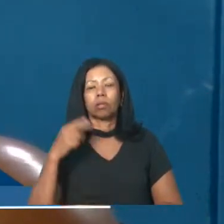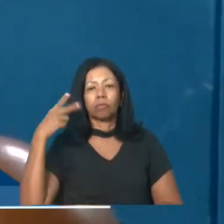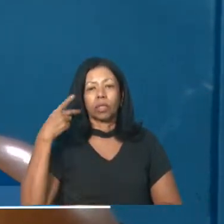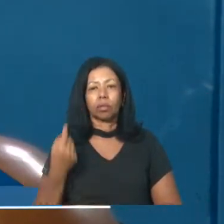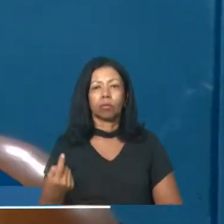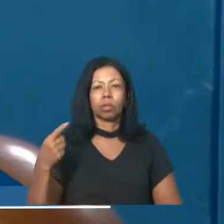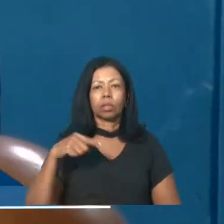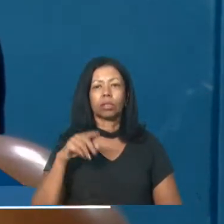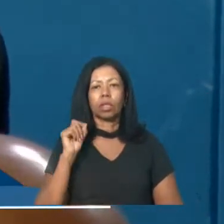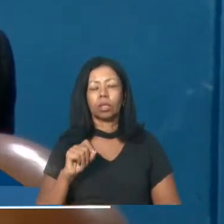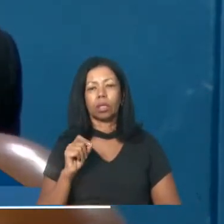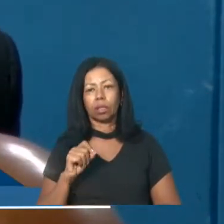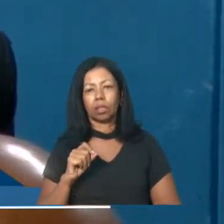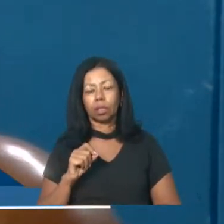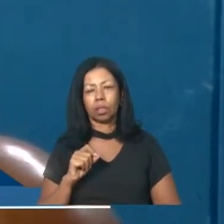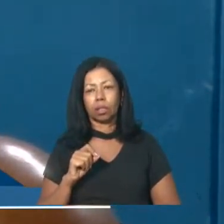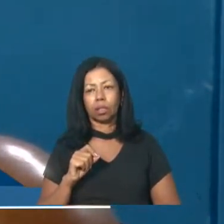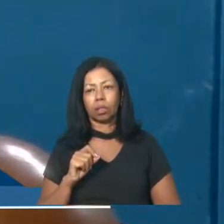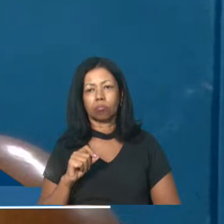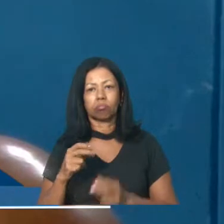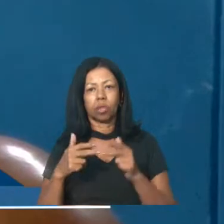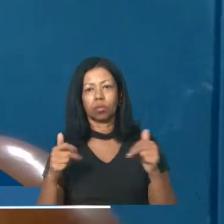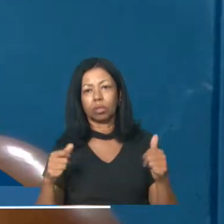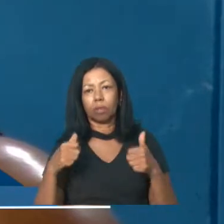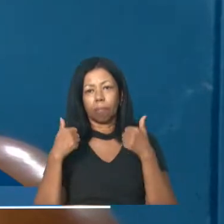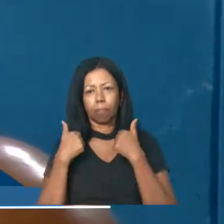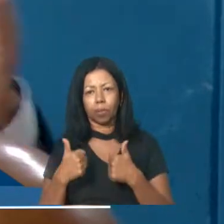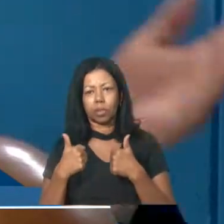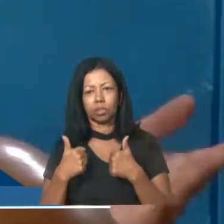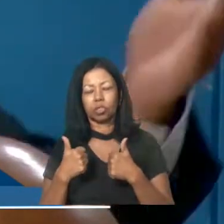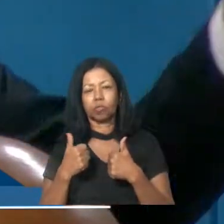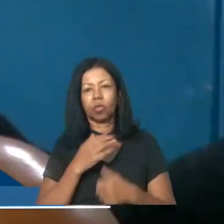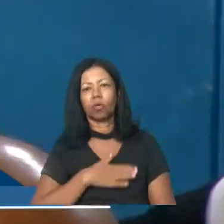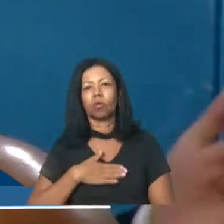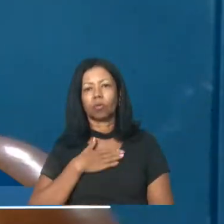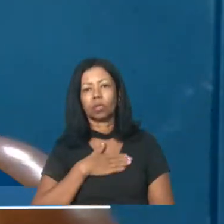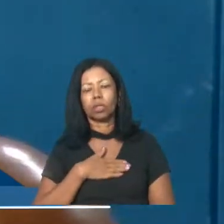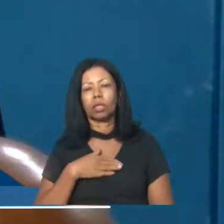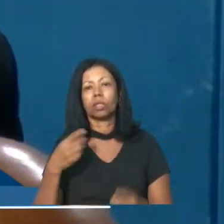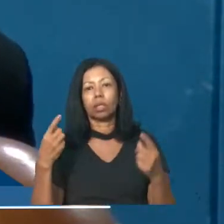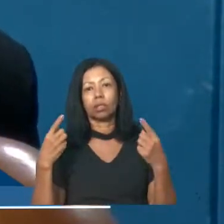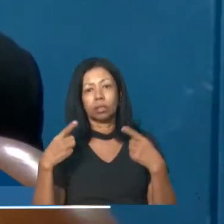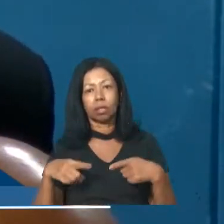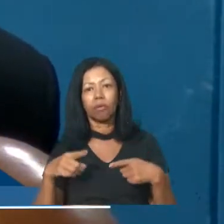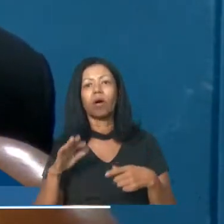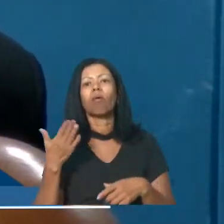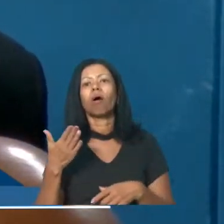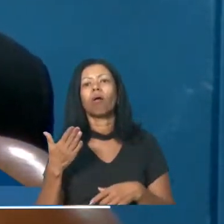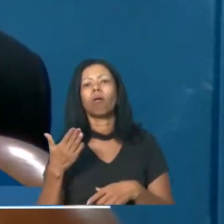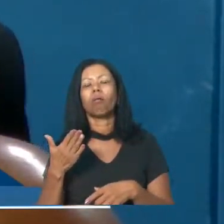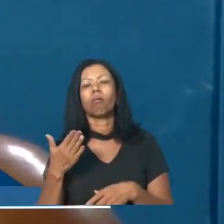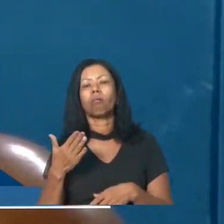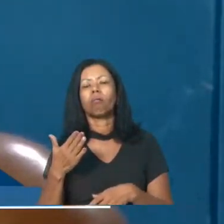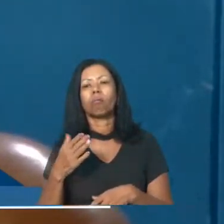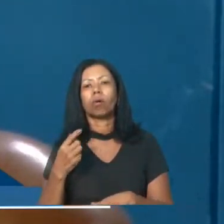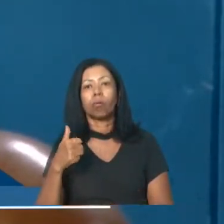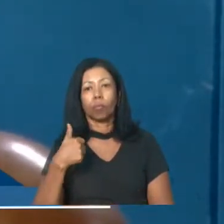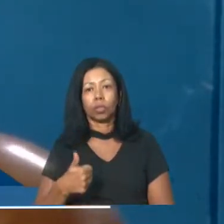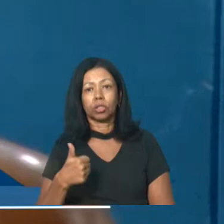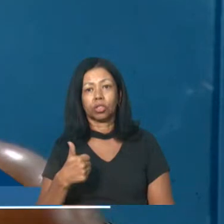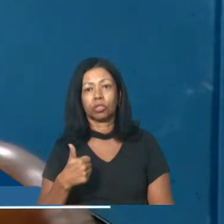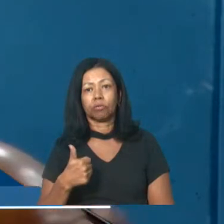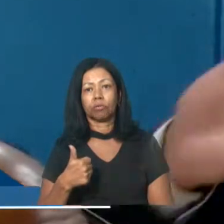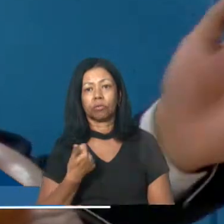neste plenário um ponto positivo. Vamos lá. Eu gostaria de desafiar. Qual foi o ponto positivo da semana do governo